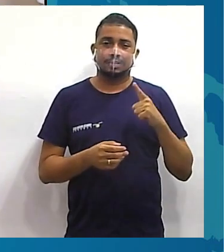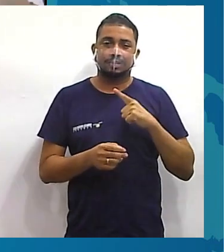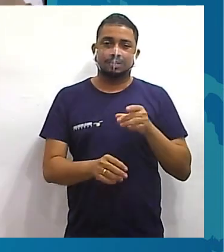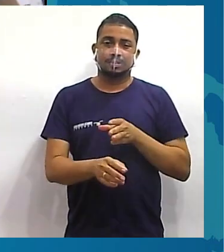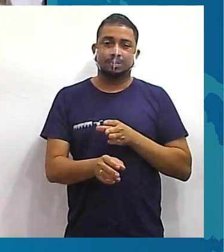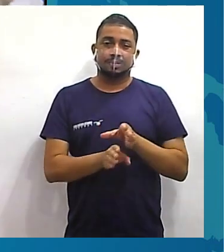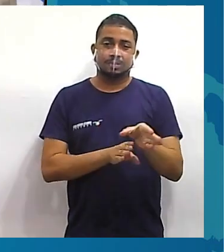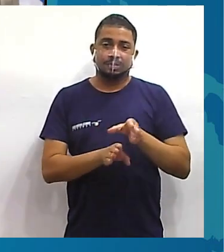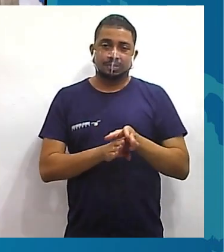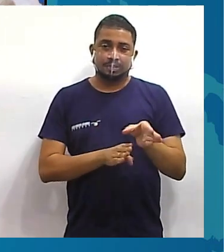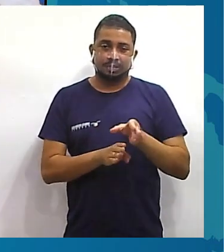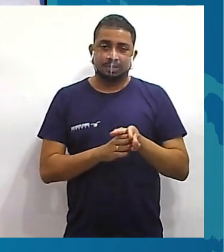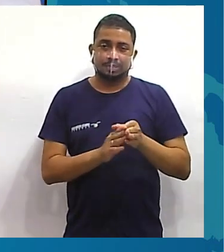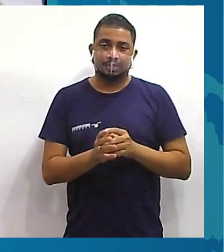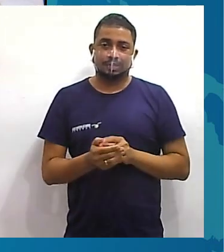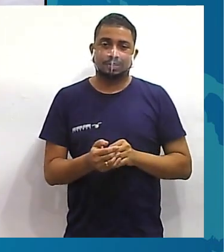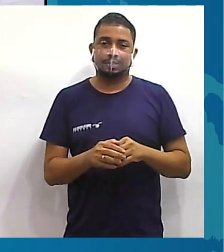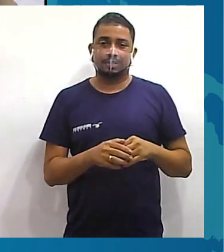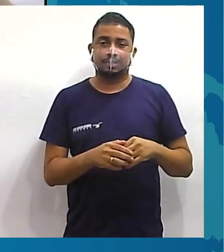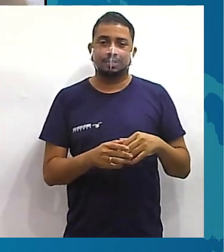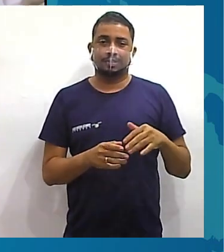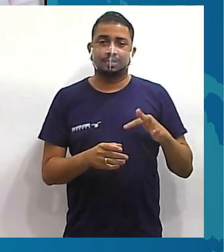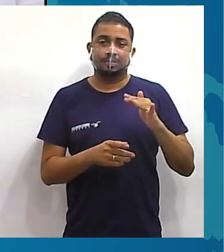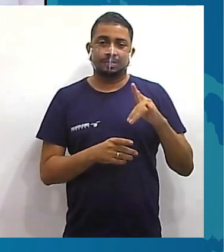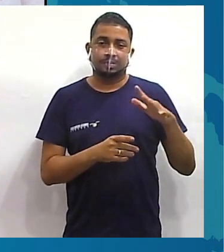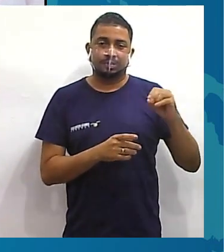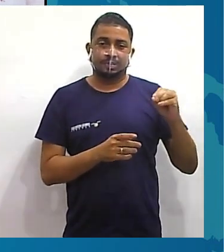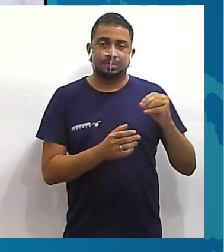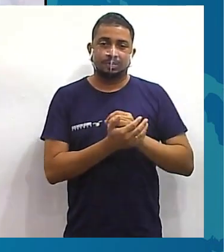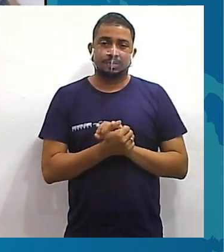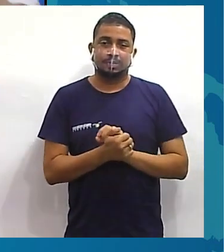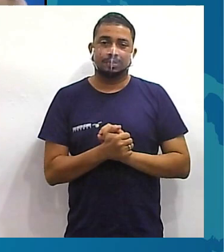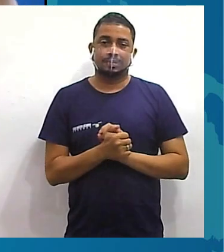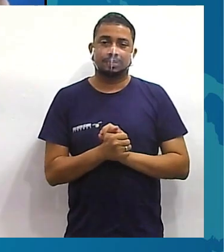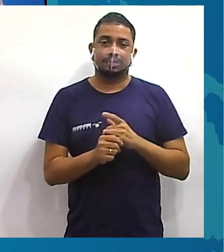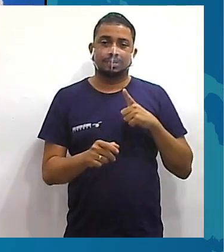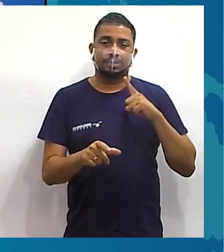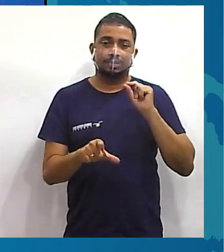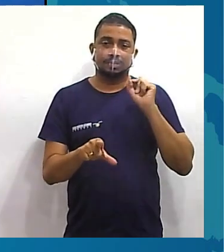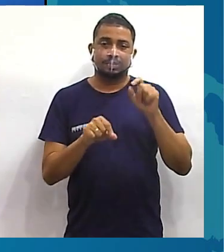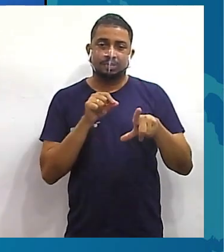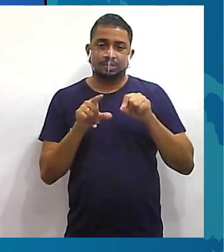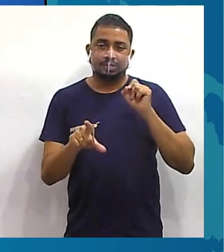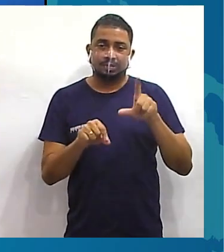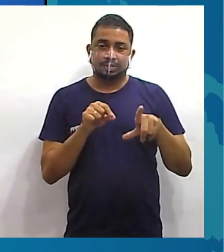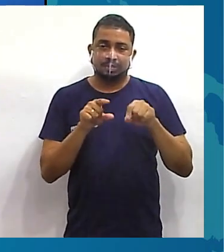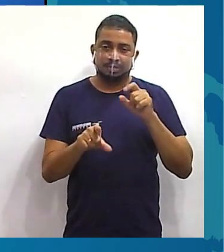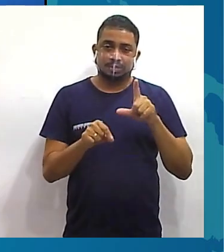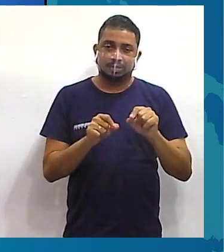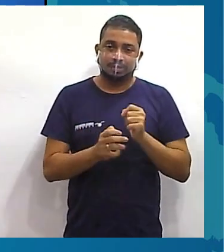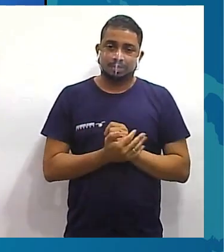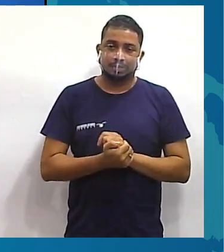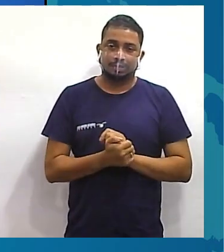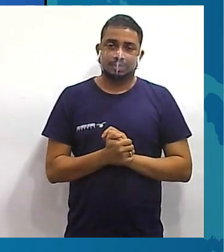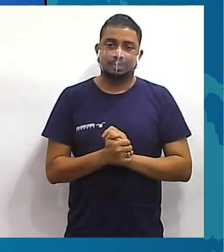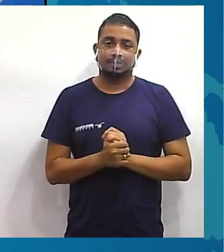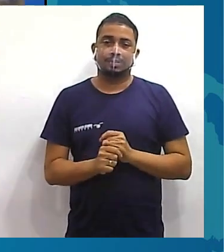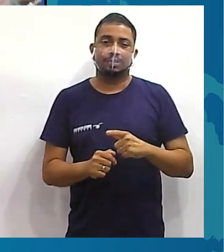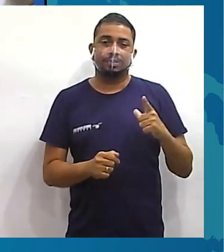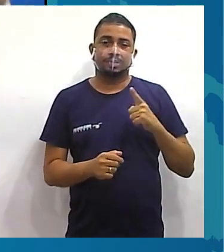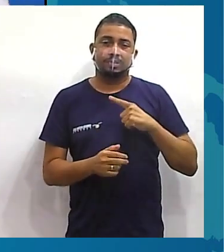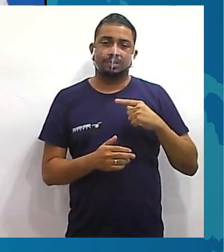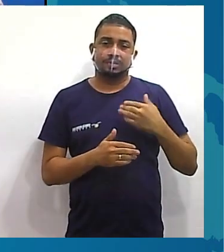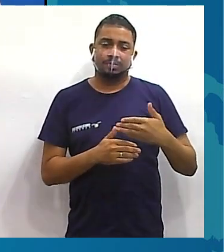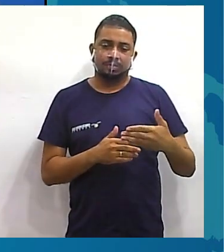conselho. Essa função consultiva, deliberativa, né, as tomadas de decisão, tudo isso tem que ser perpassado por